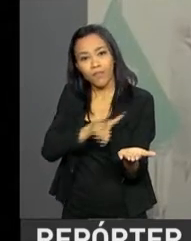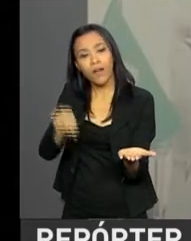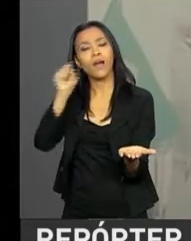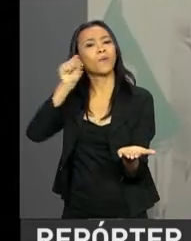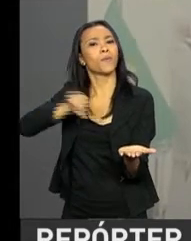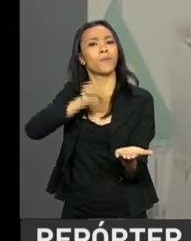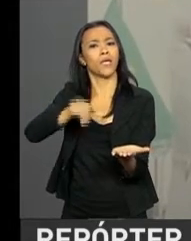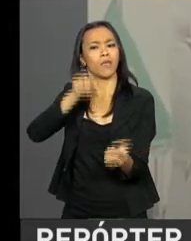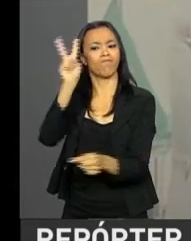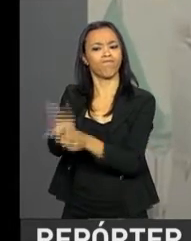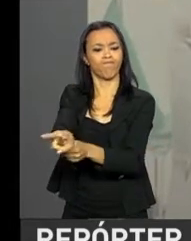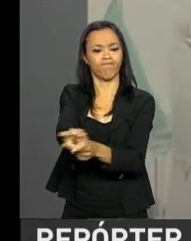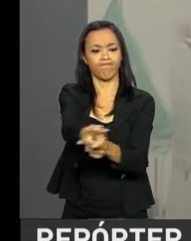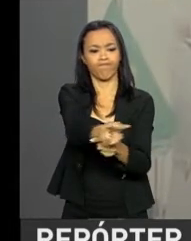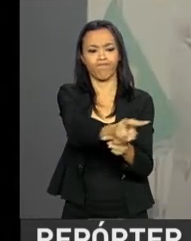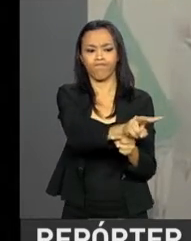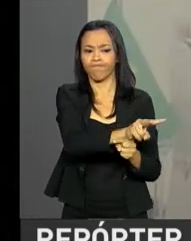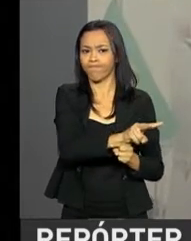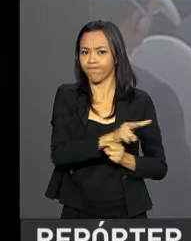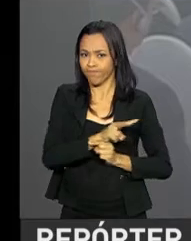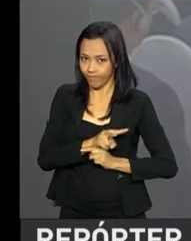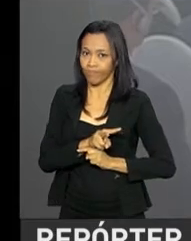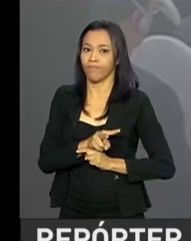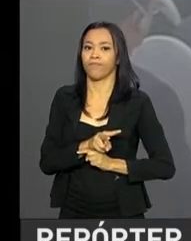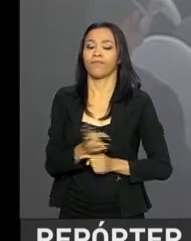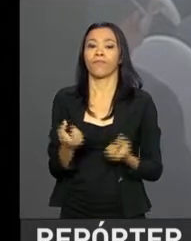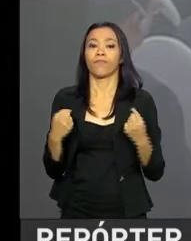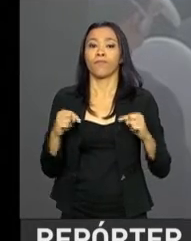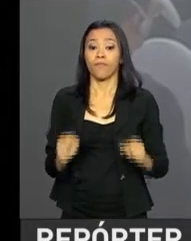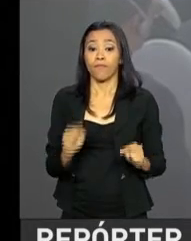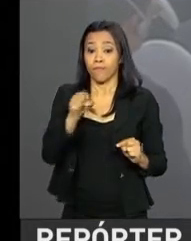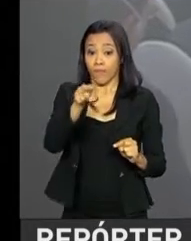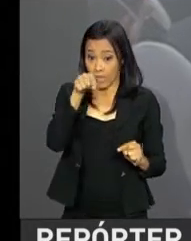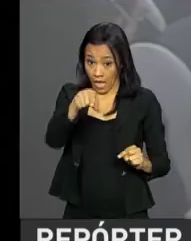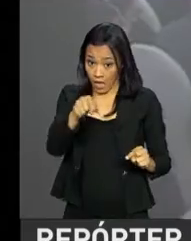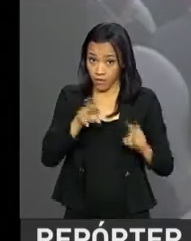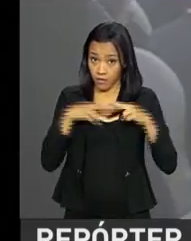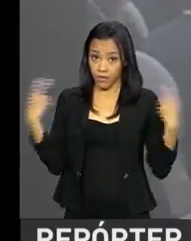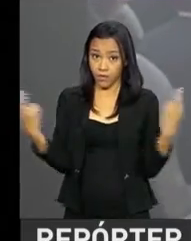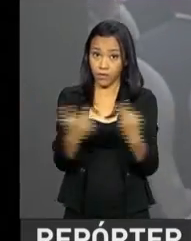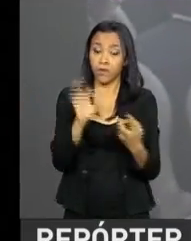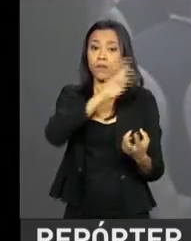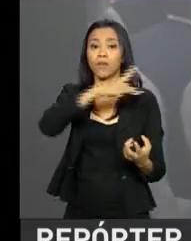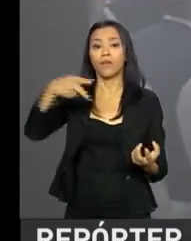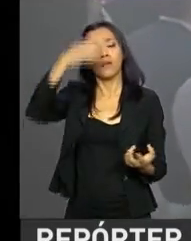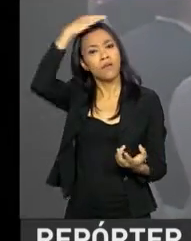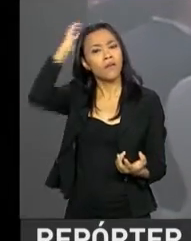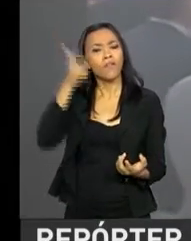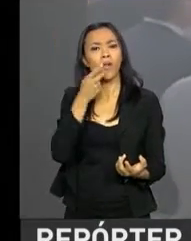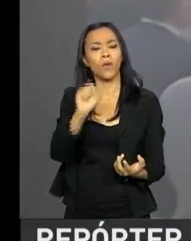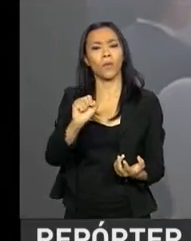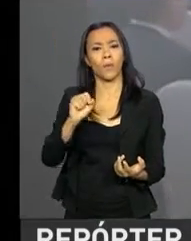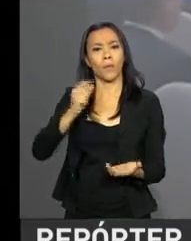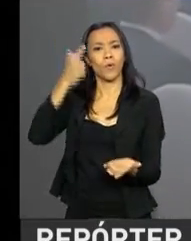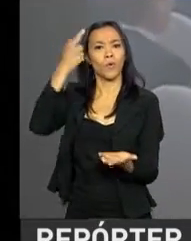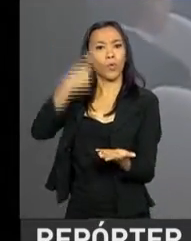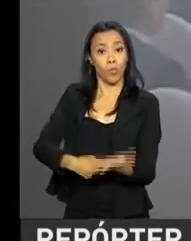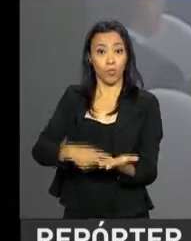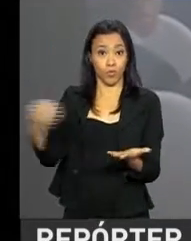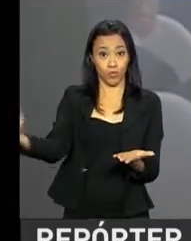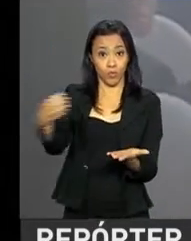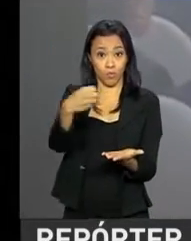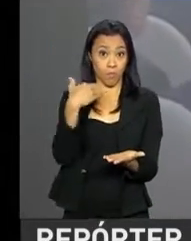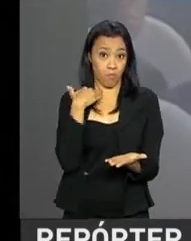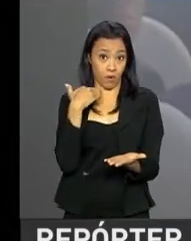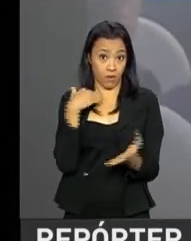papel efetivo e supervisão. Já na sessão plenária, o presidente Michel Temer destacou o papel do novo Banco de Desenvolvimento